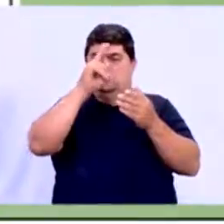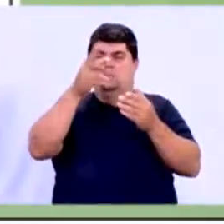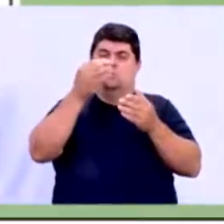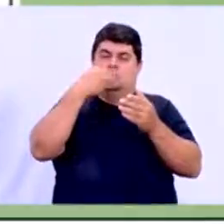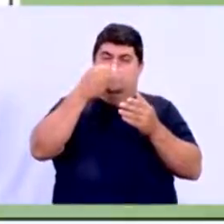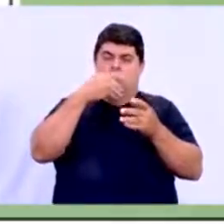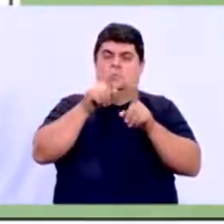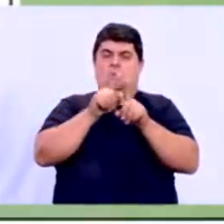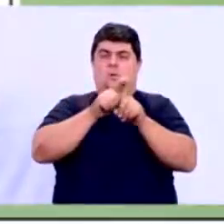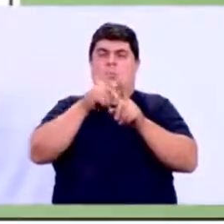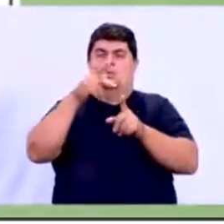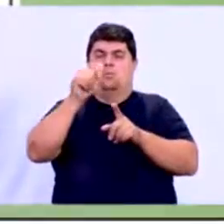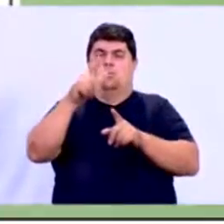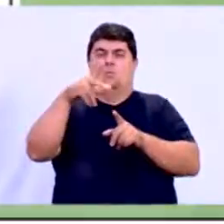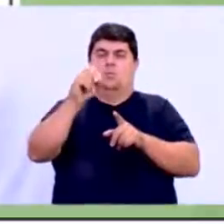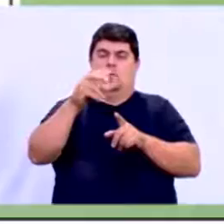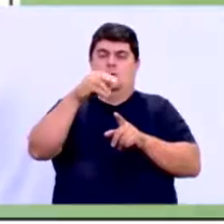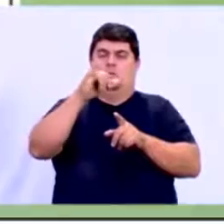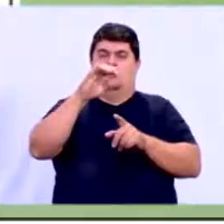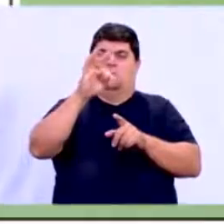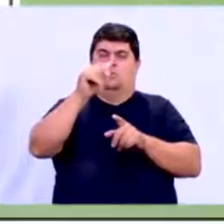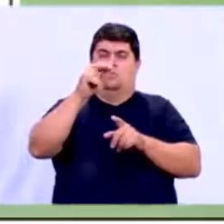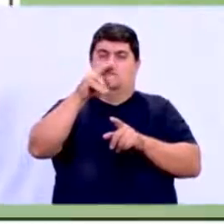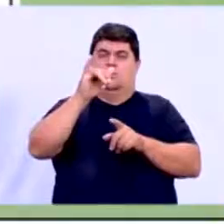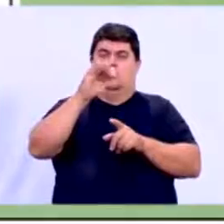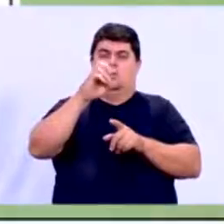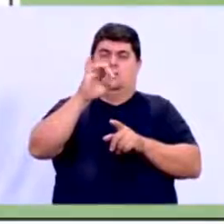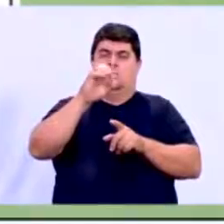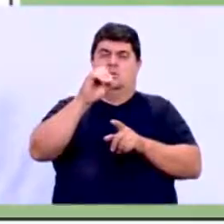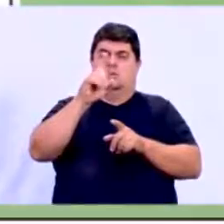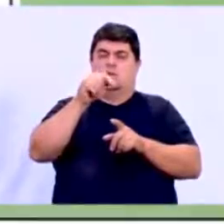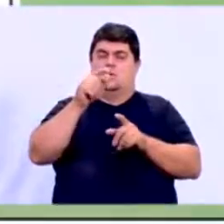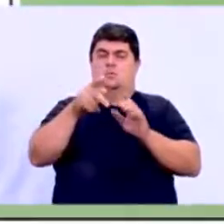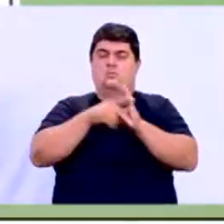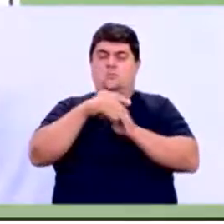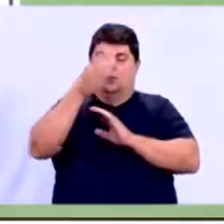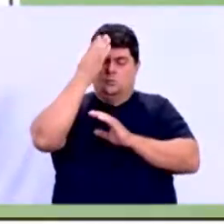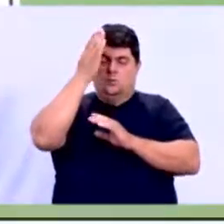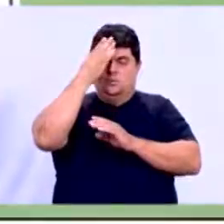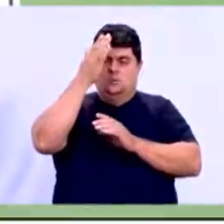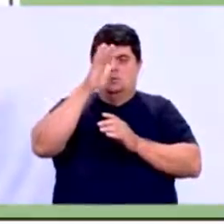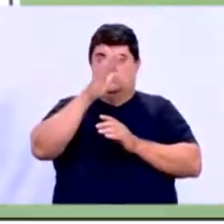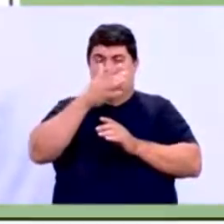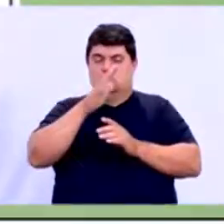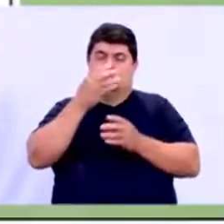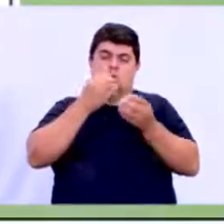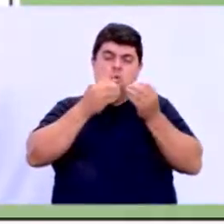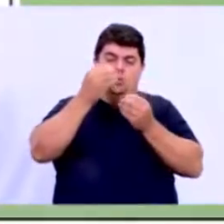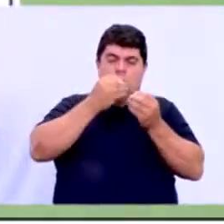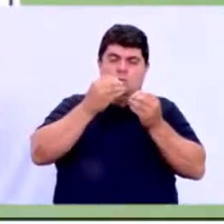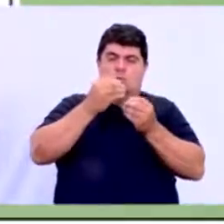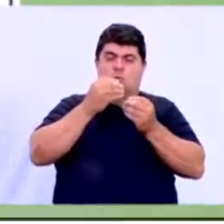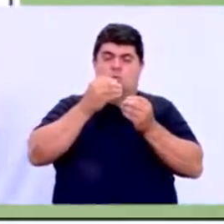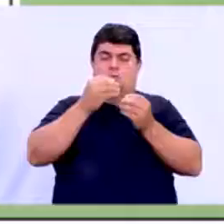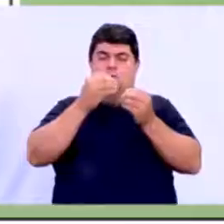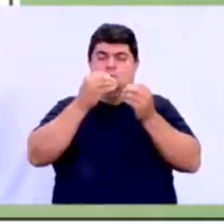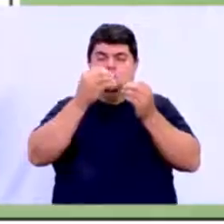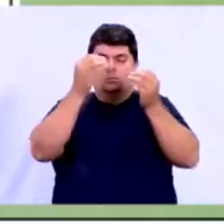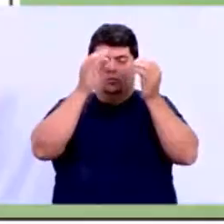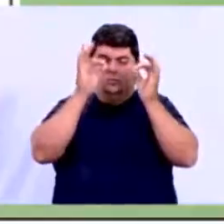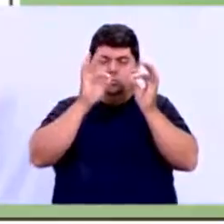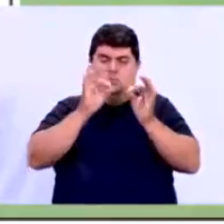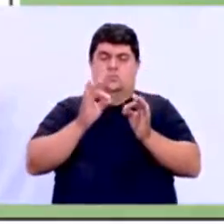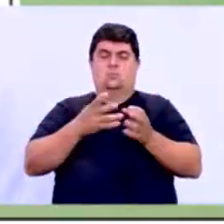plano financeiro. Tudo bem? Então, isso aqui é só para vocês terem uma ideia, assim, de como fica a estrutura, né,